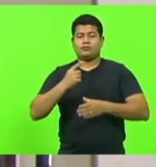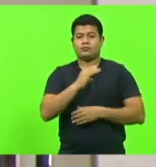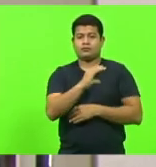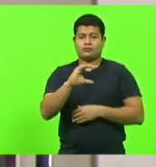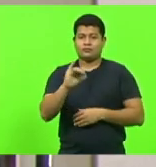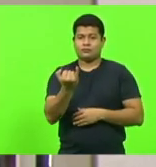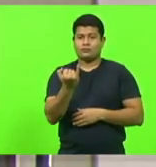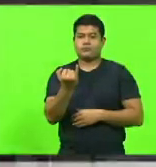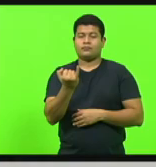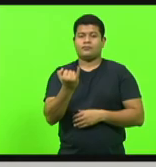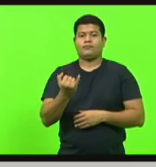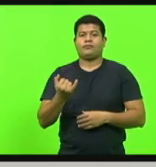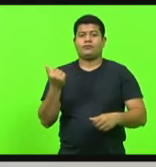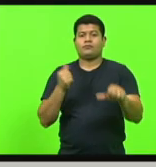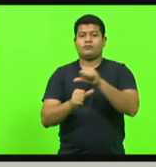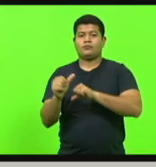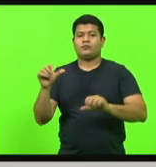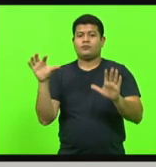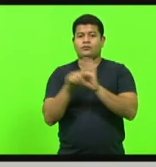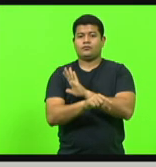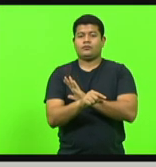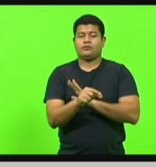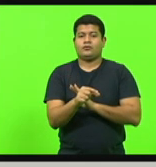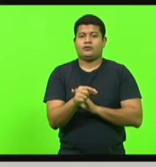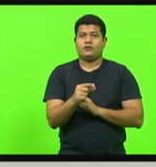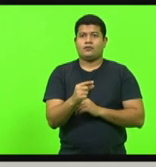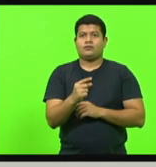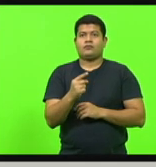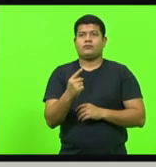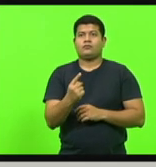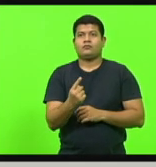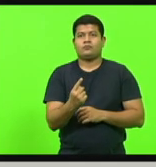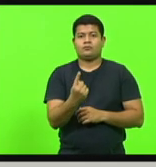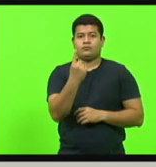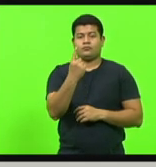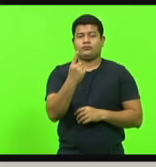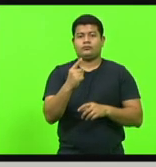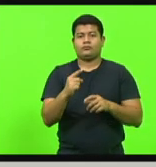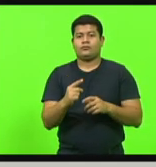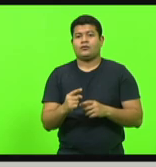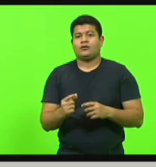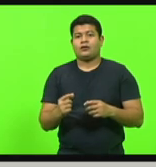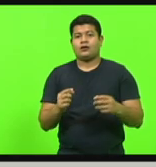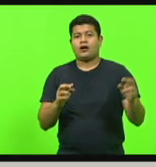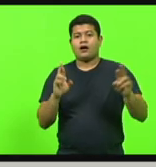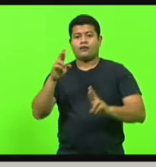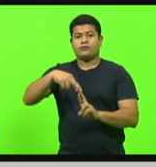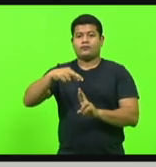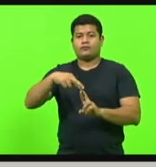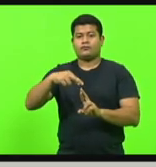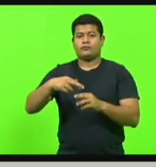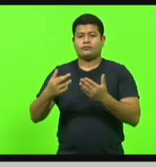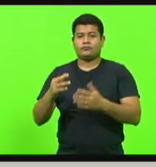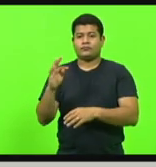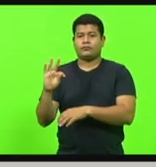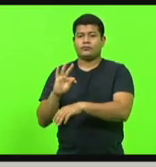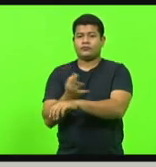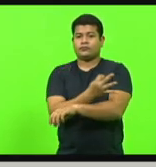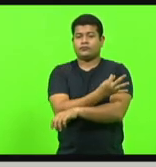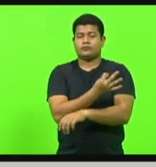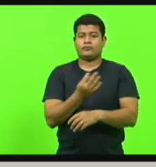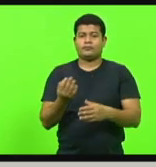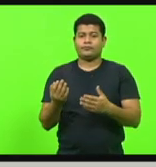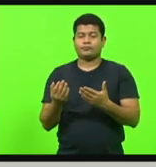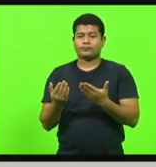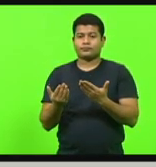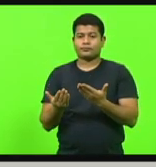Justiça. Altero o anexo único, item 2, referente ao município de Tubarão, da Lei nº 16.733,